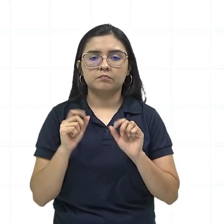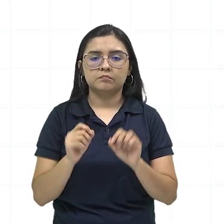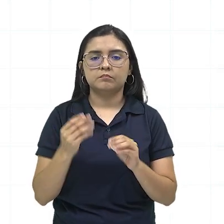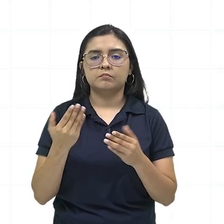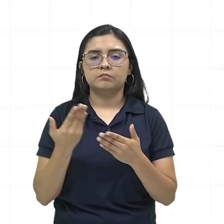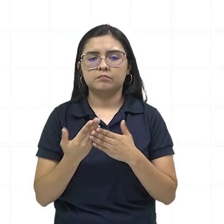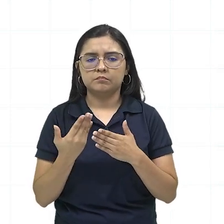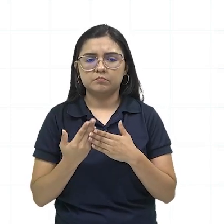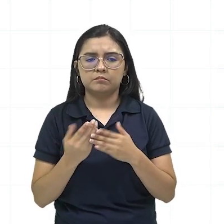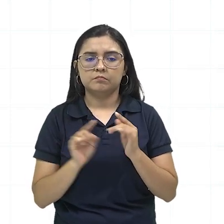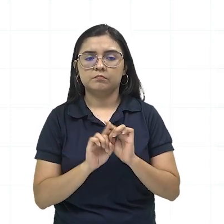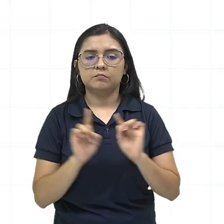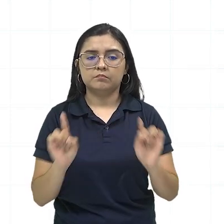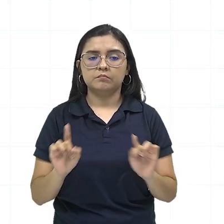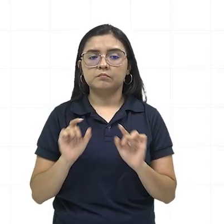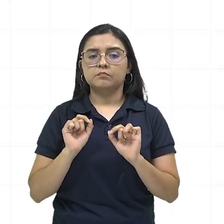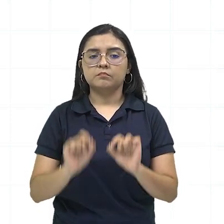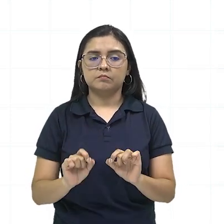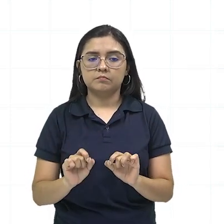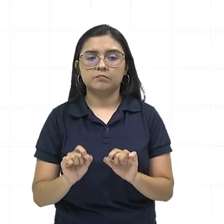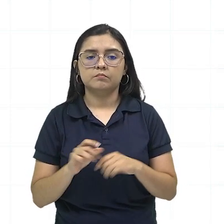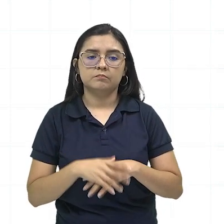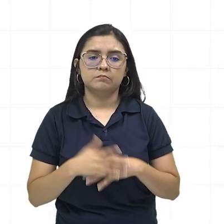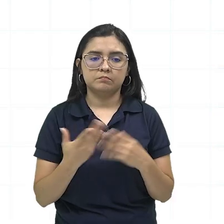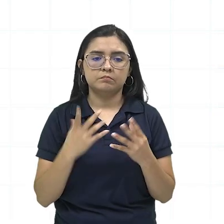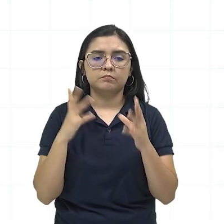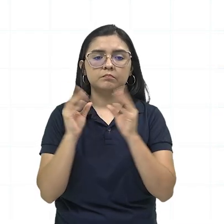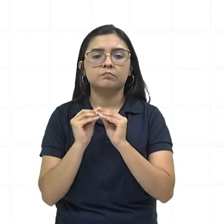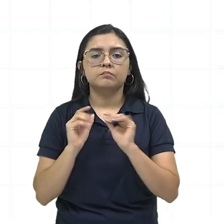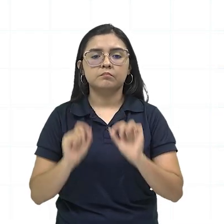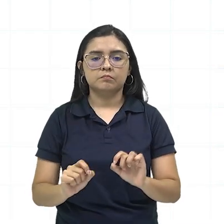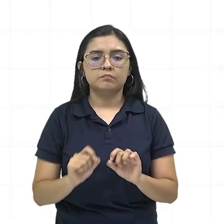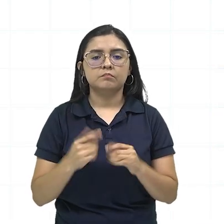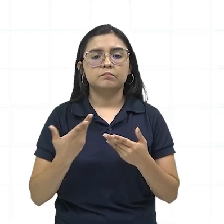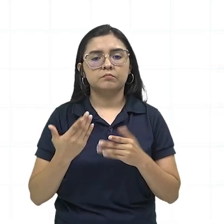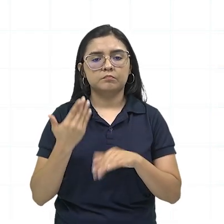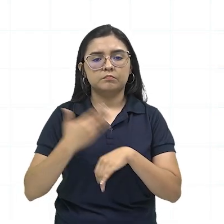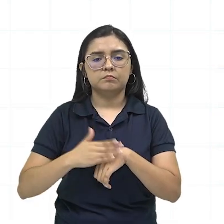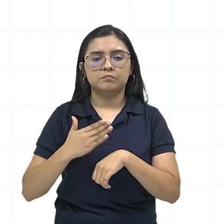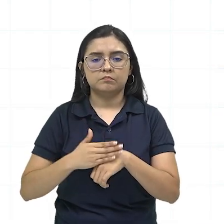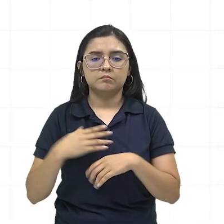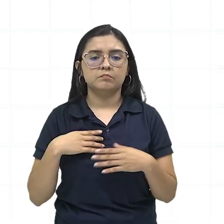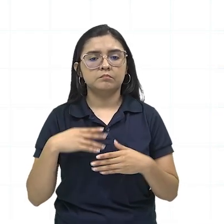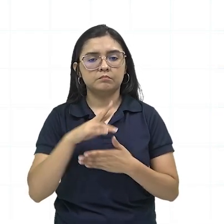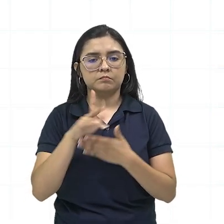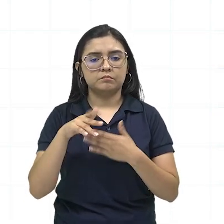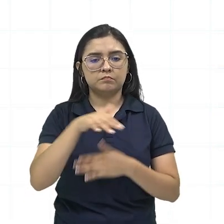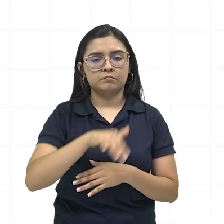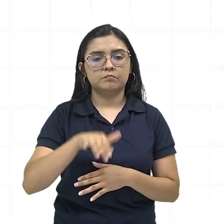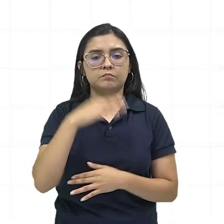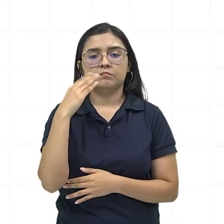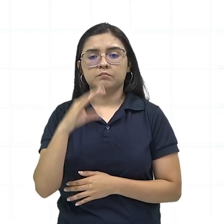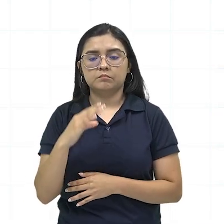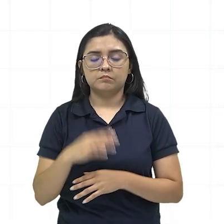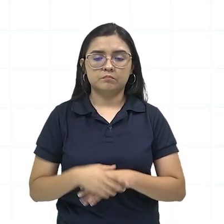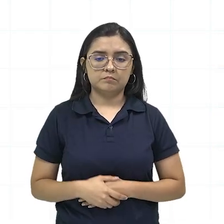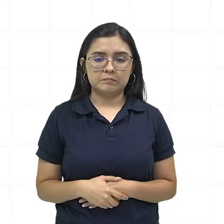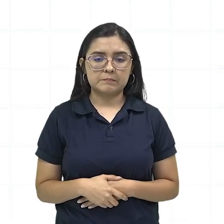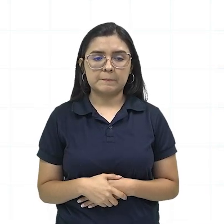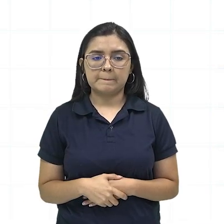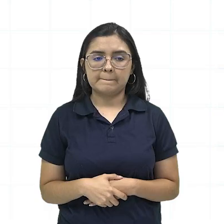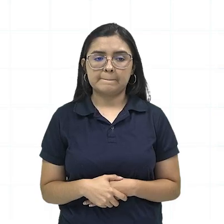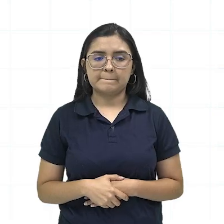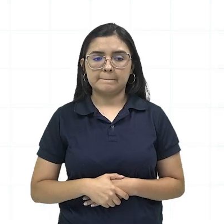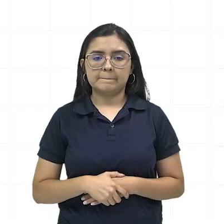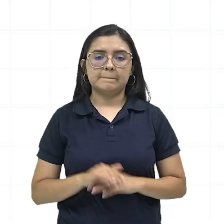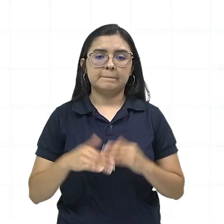sido feito, mas ele faz uma síntese daquilo que tem sido praticado nos diversos campos da ciência. Então,